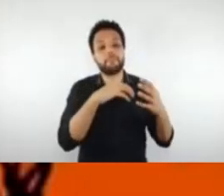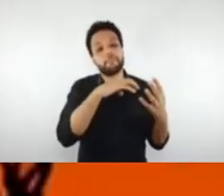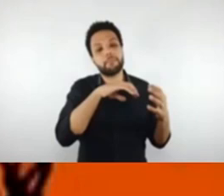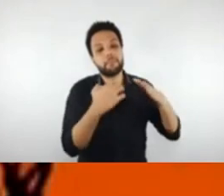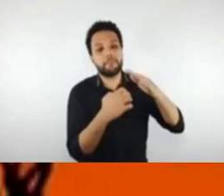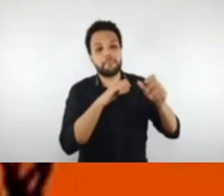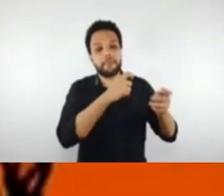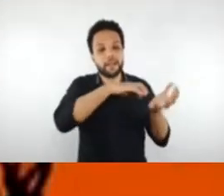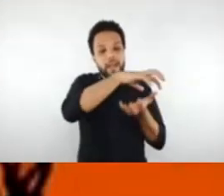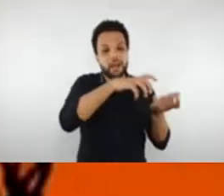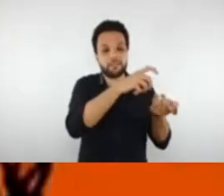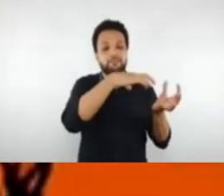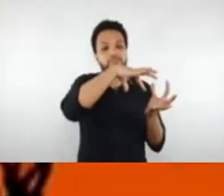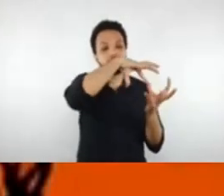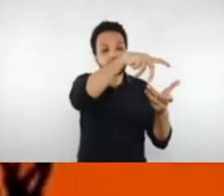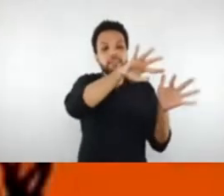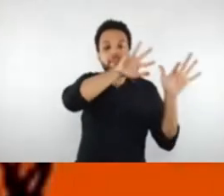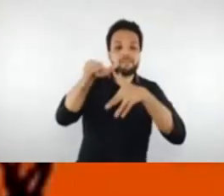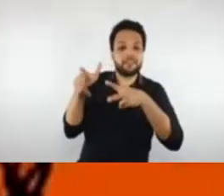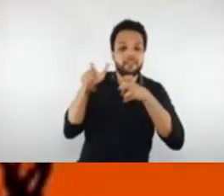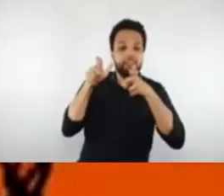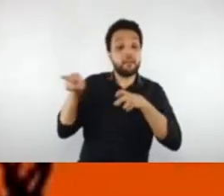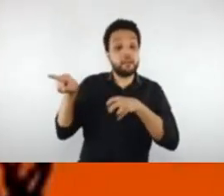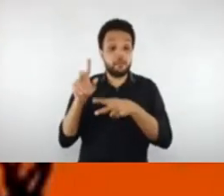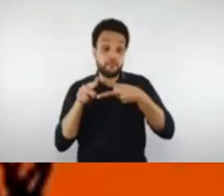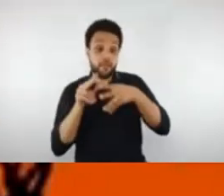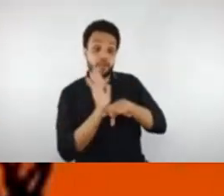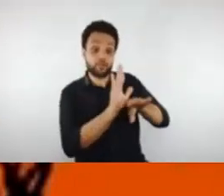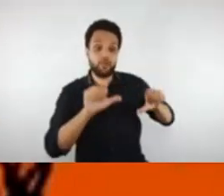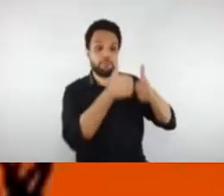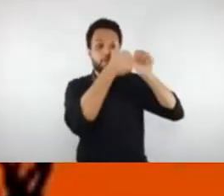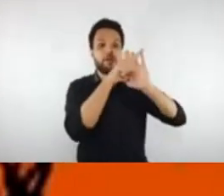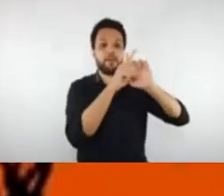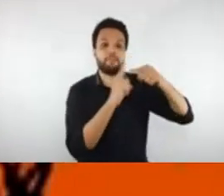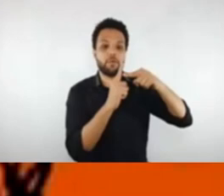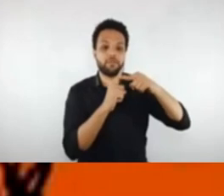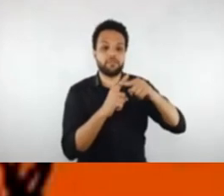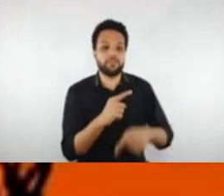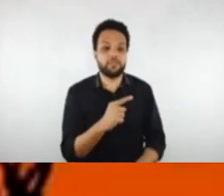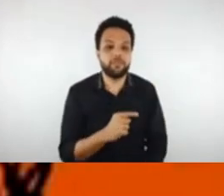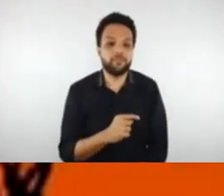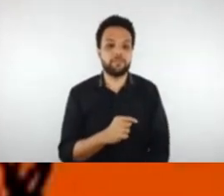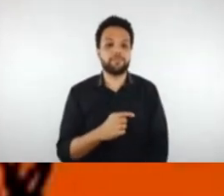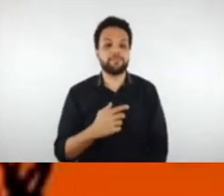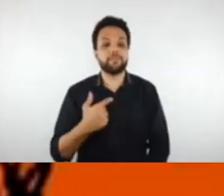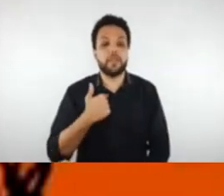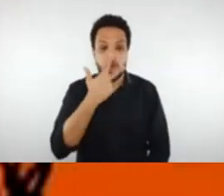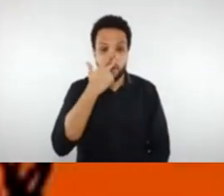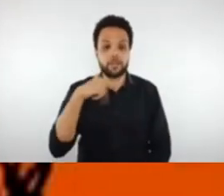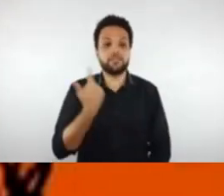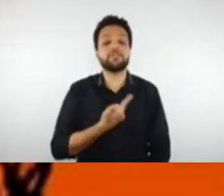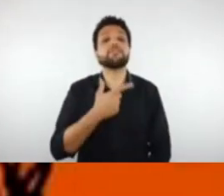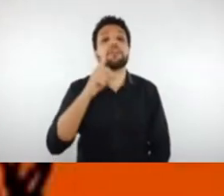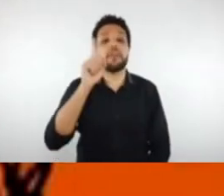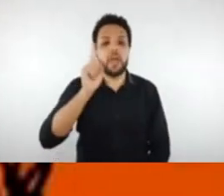enxerga, né? Eu acho que a gente tem tudo para ser um país de propriedade intelectual, de